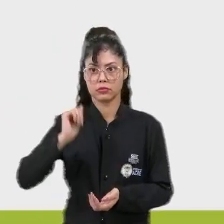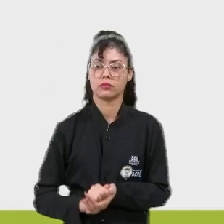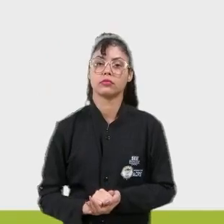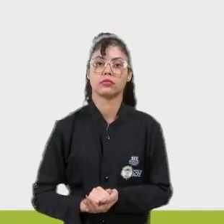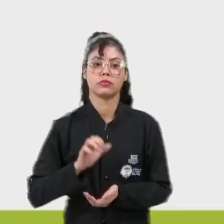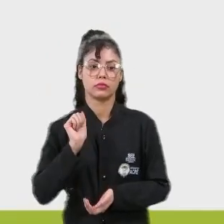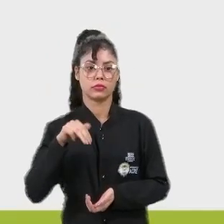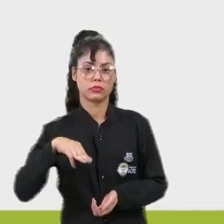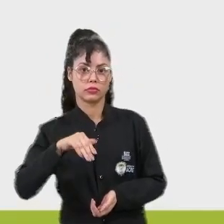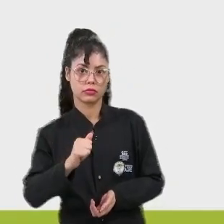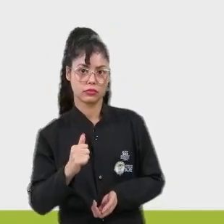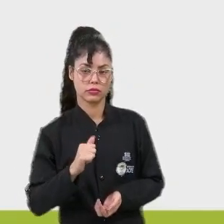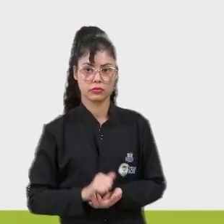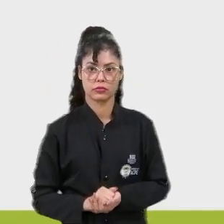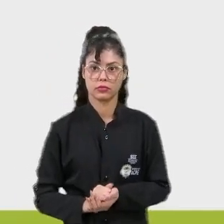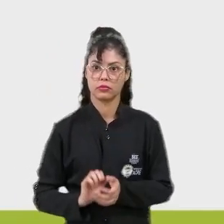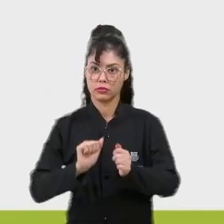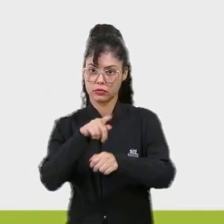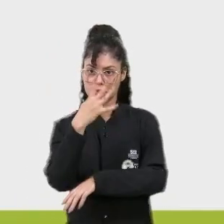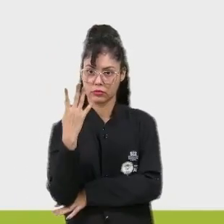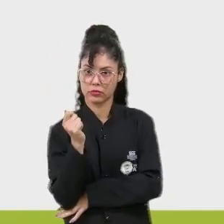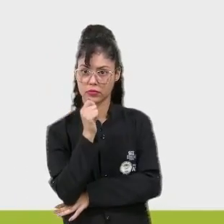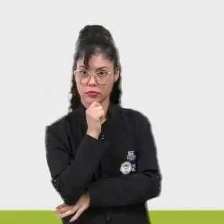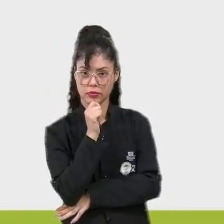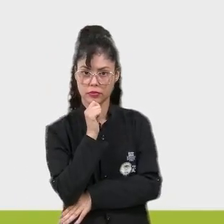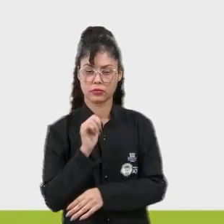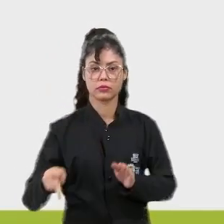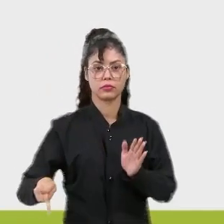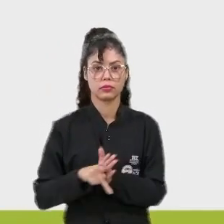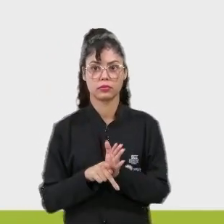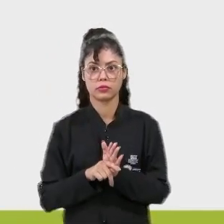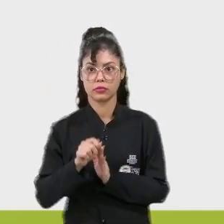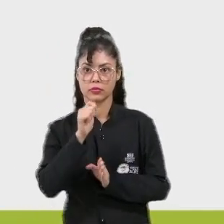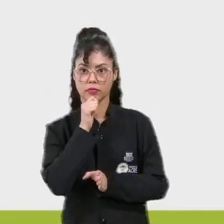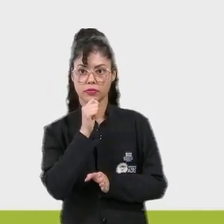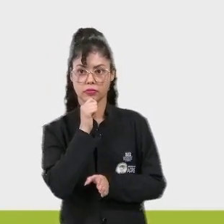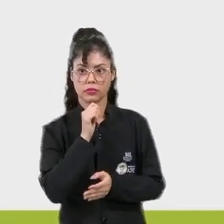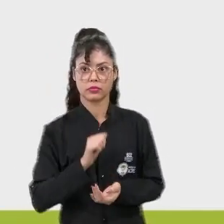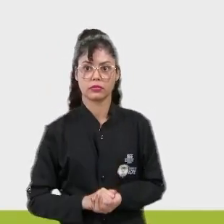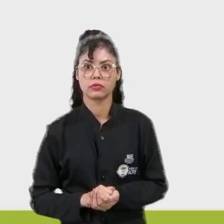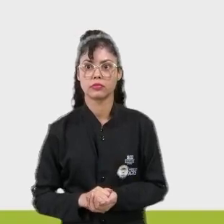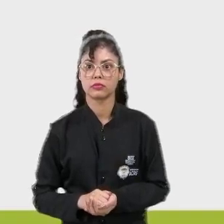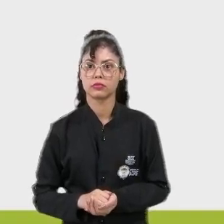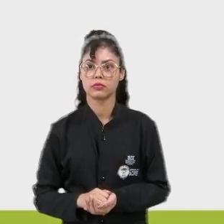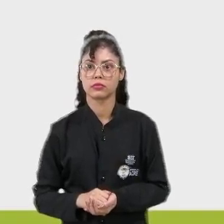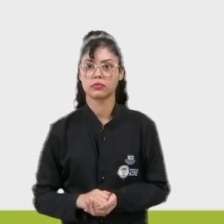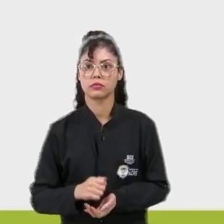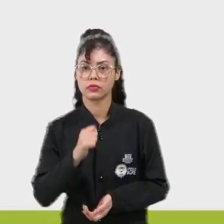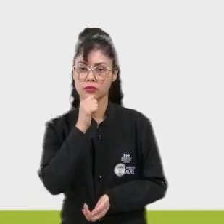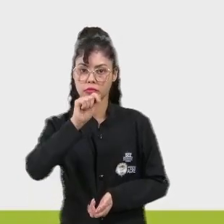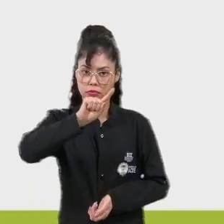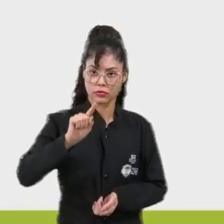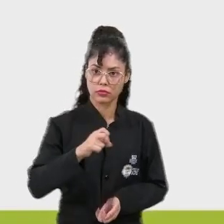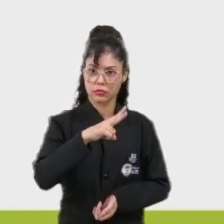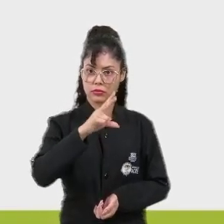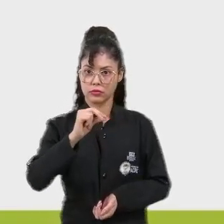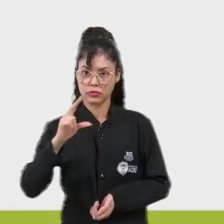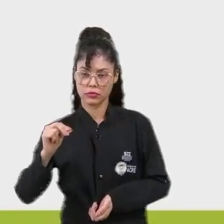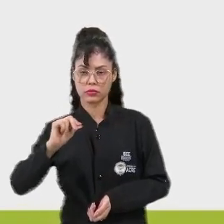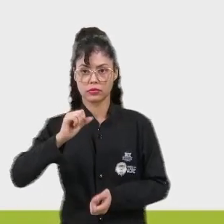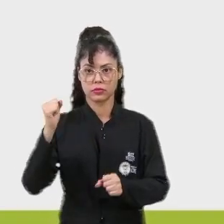Essa quantidade de água será suficiente para abastecer a população mundial durante 500